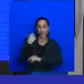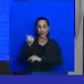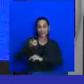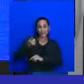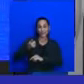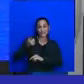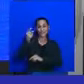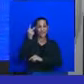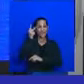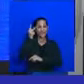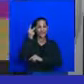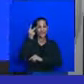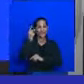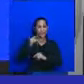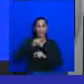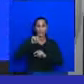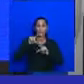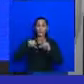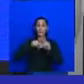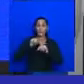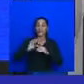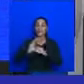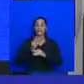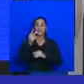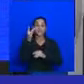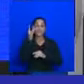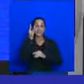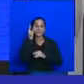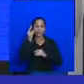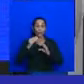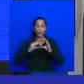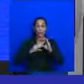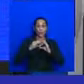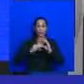Paulista, em São Paulo. Sorteio que acontece ao vivo agora. Hoje, concurso